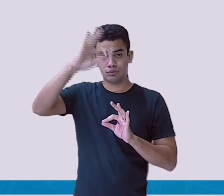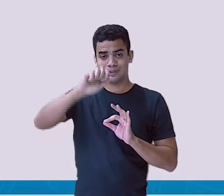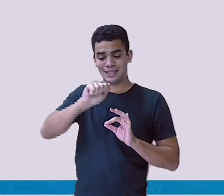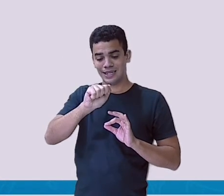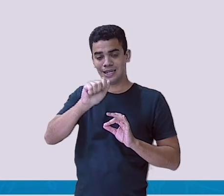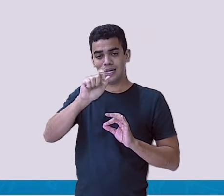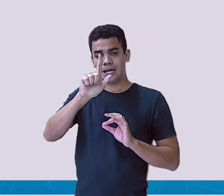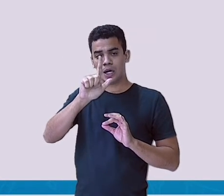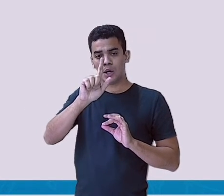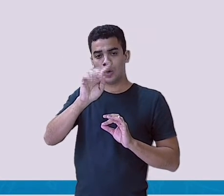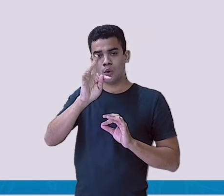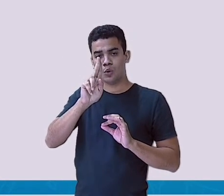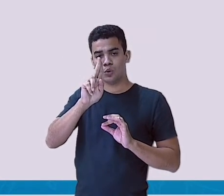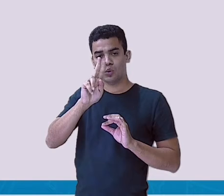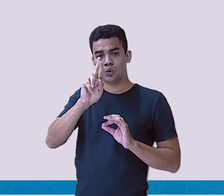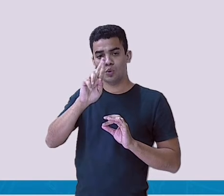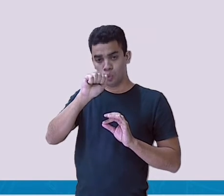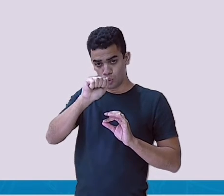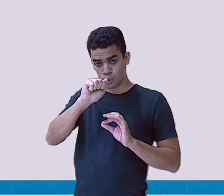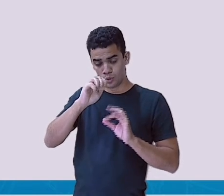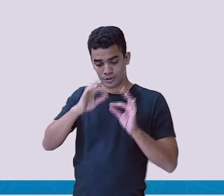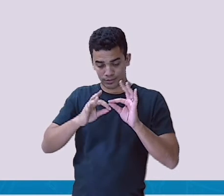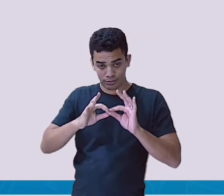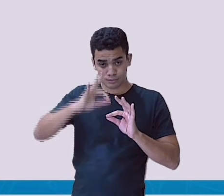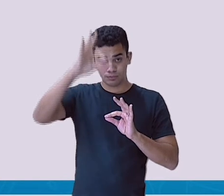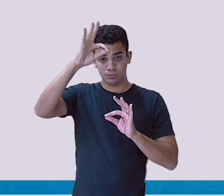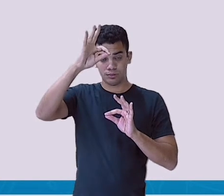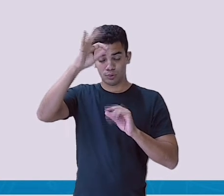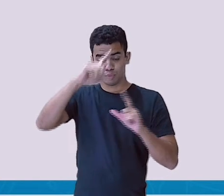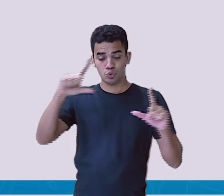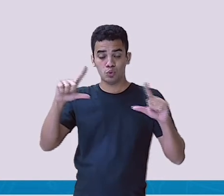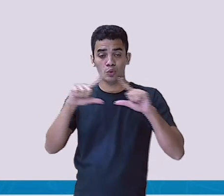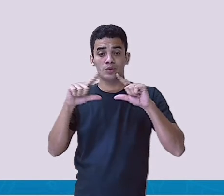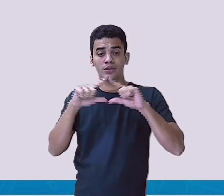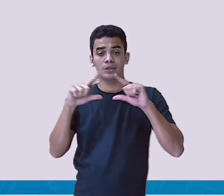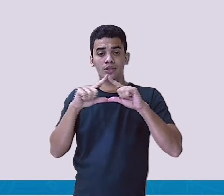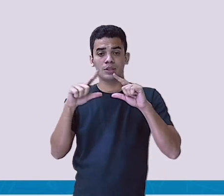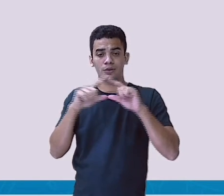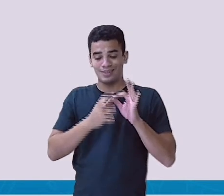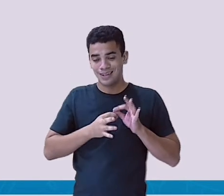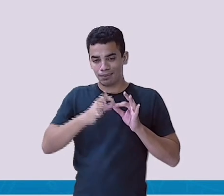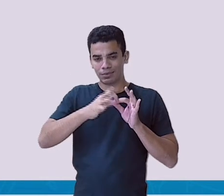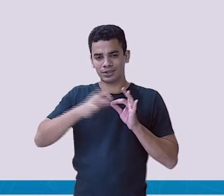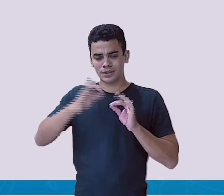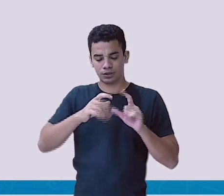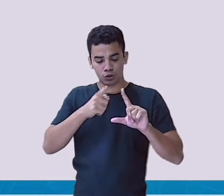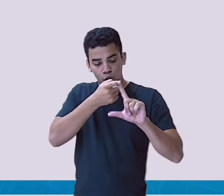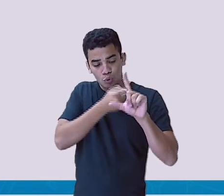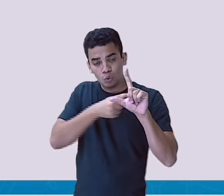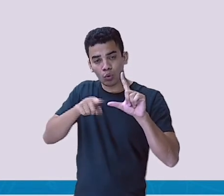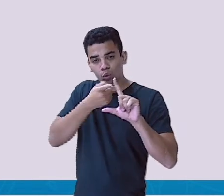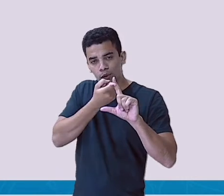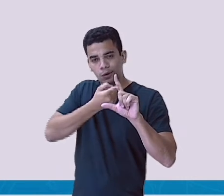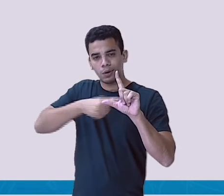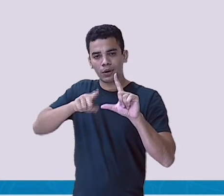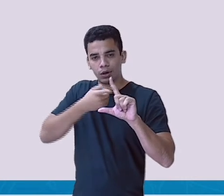relativa ao lado BC, é a altura do triângulo. Qual é a medida do ângulo?